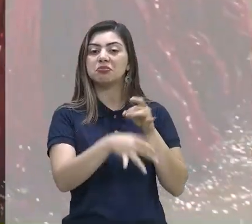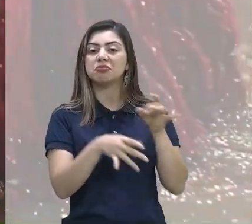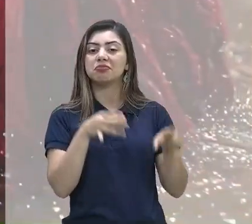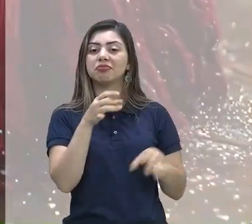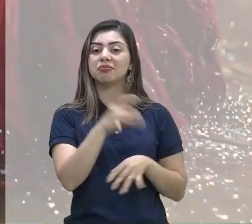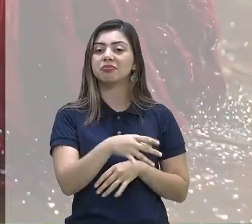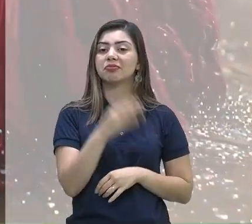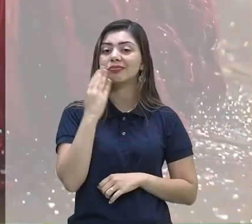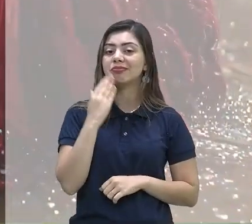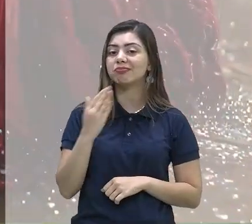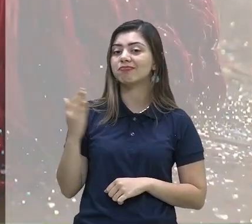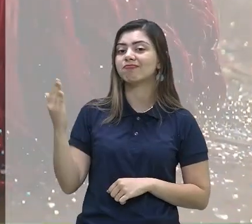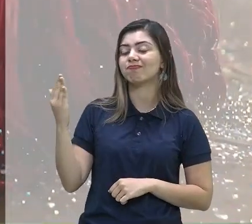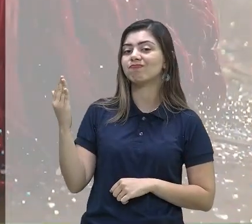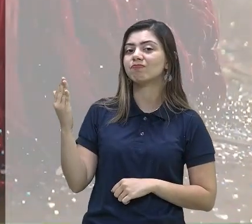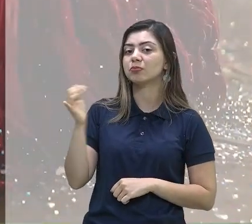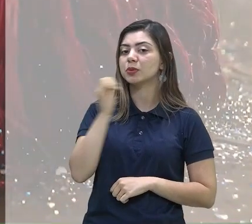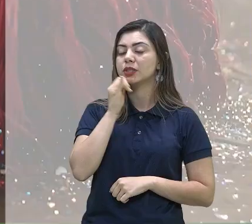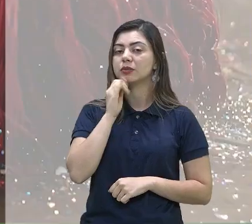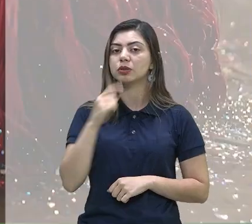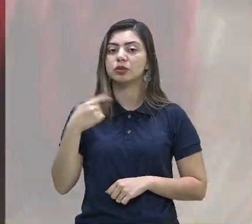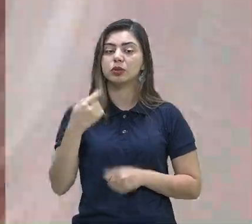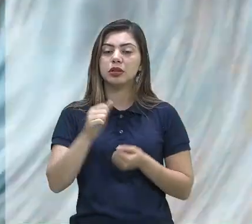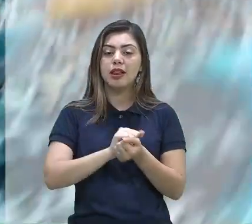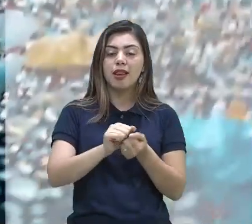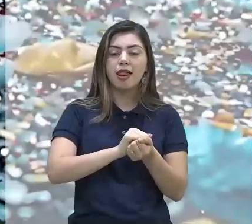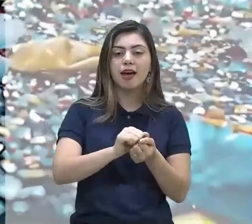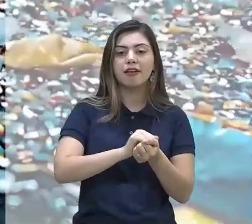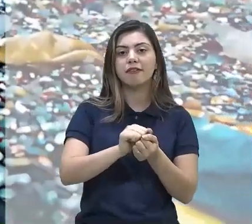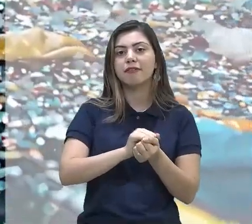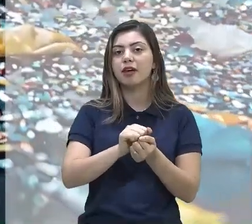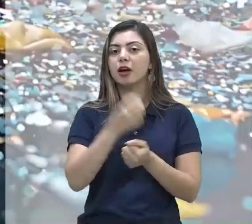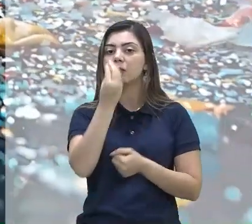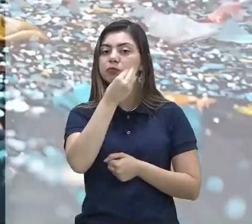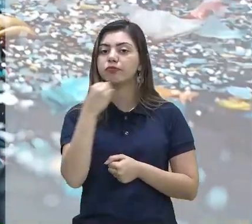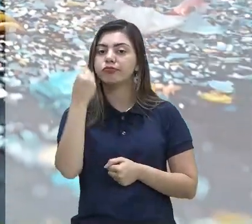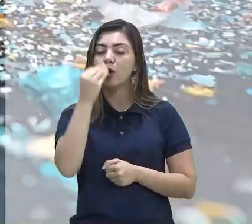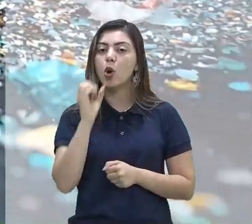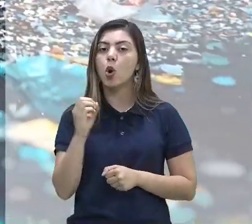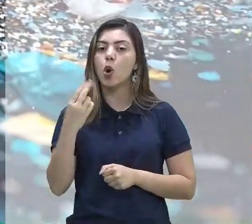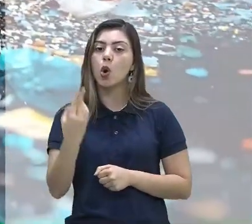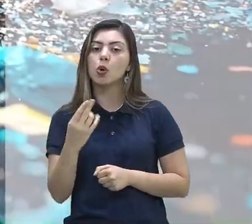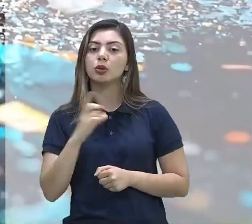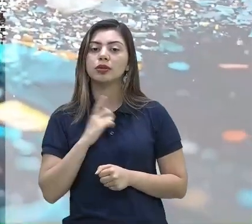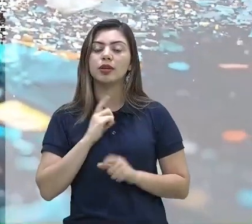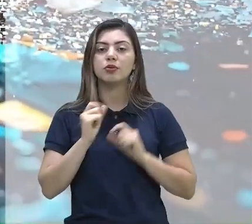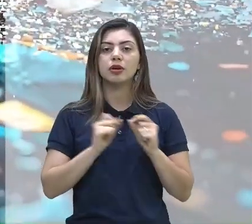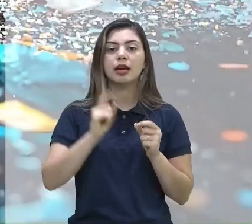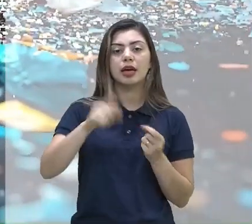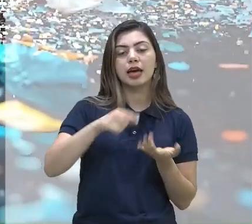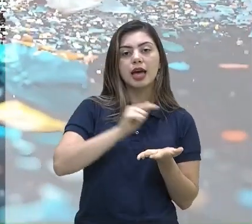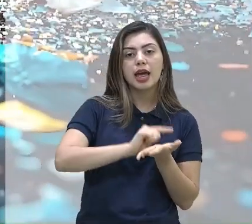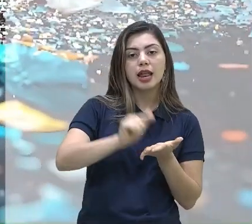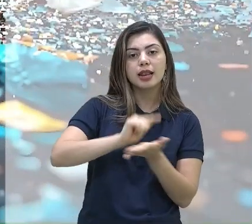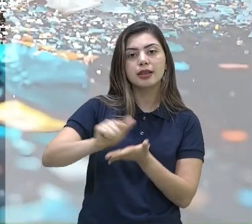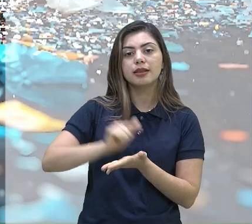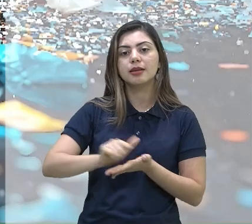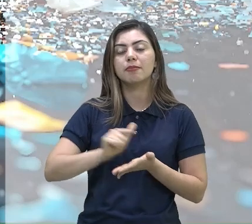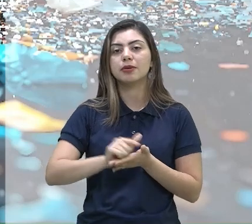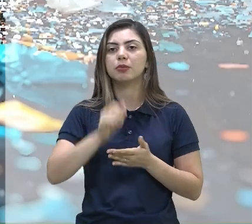ao lavar os produtos cosméticos ou durante a limpeza após